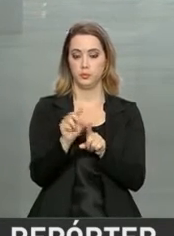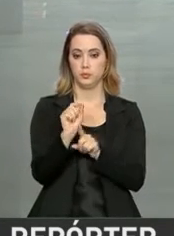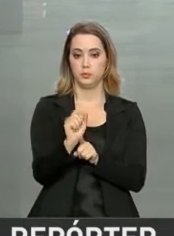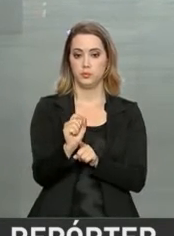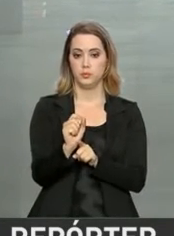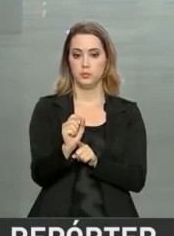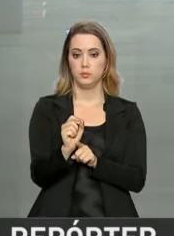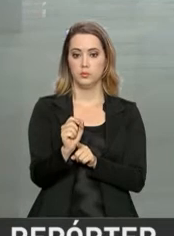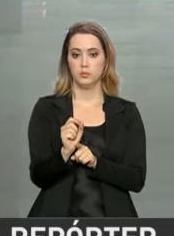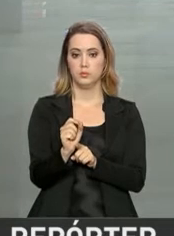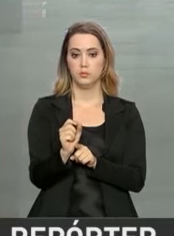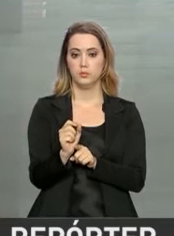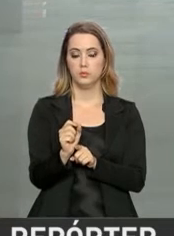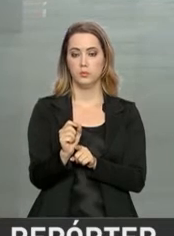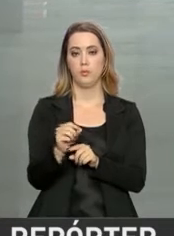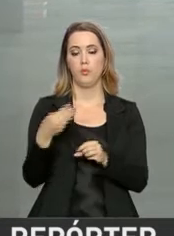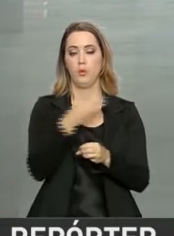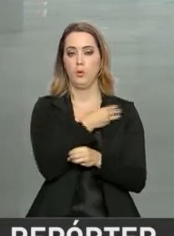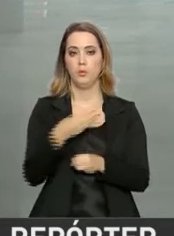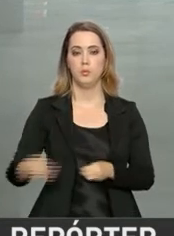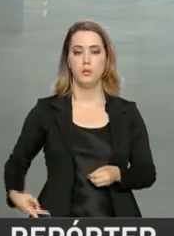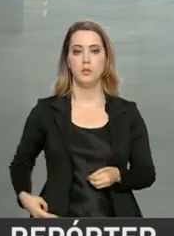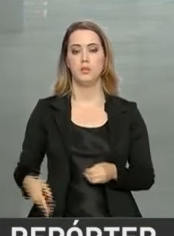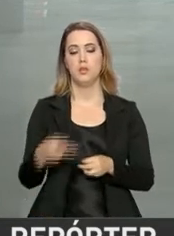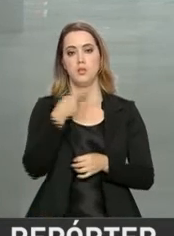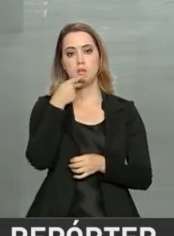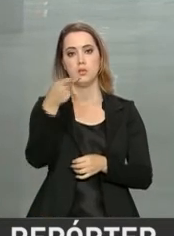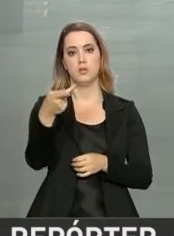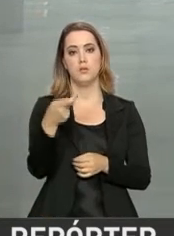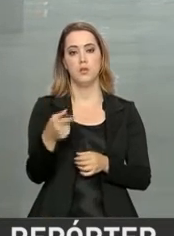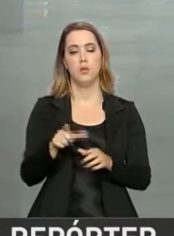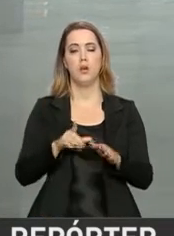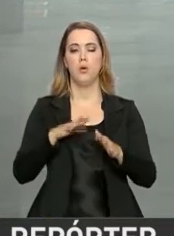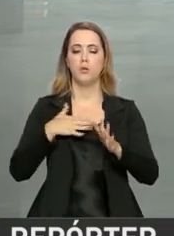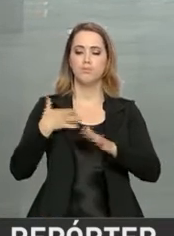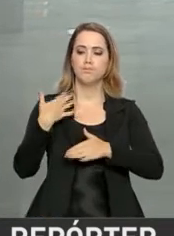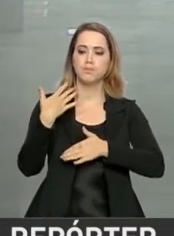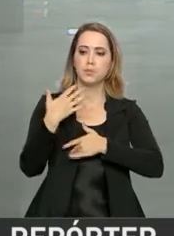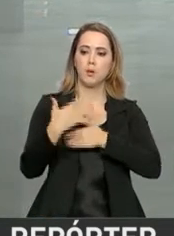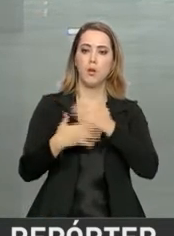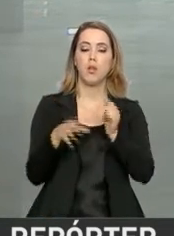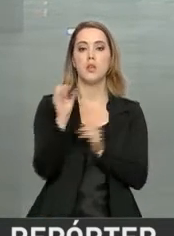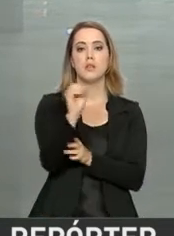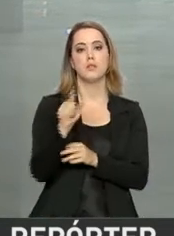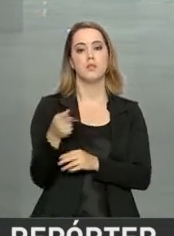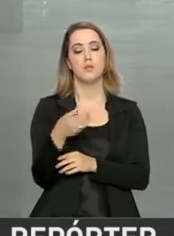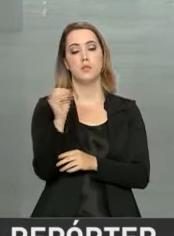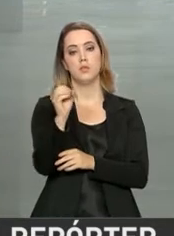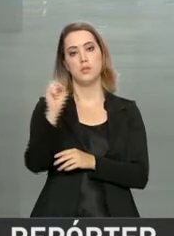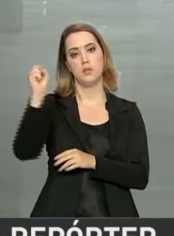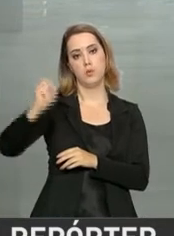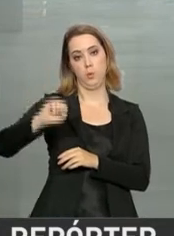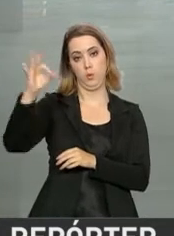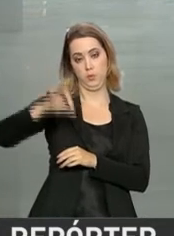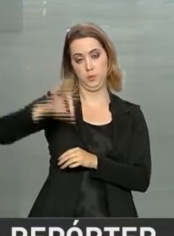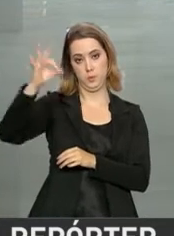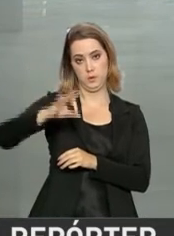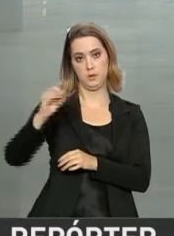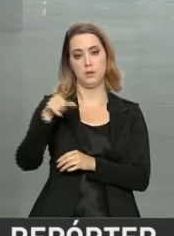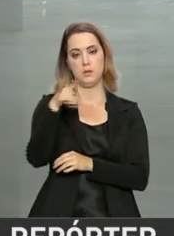Beatriz. Henrique Meirelles disse que a desaceleração para 0,08% deve